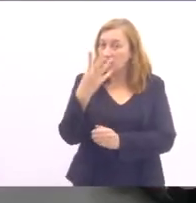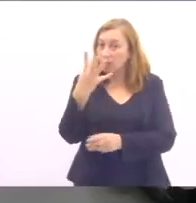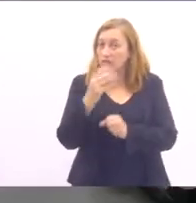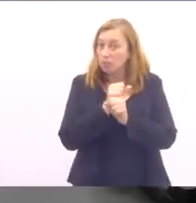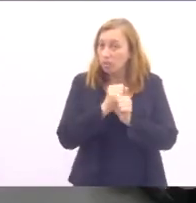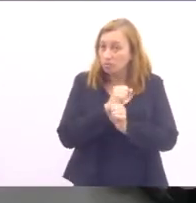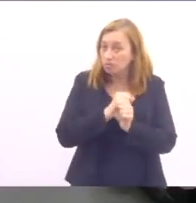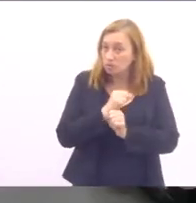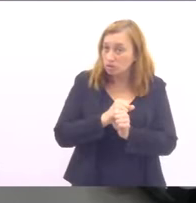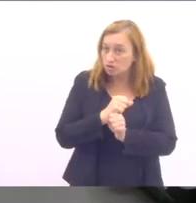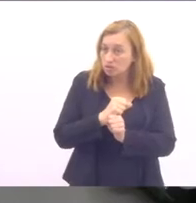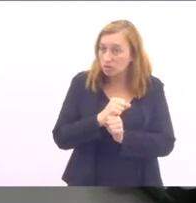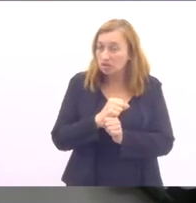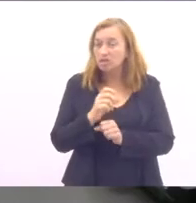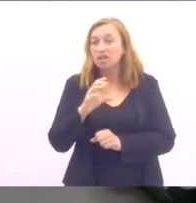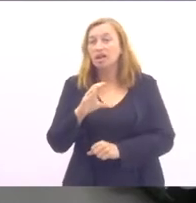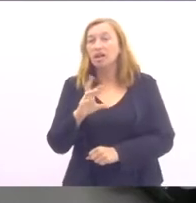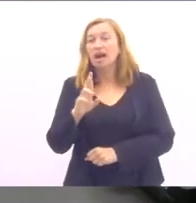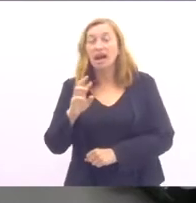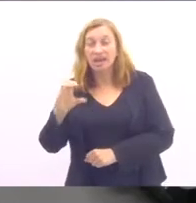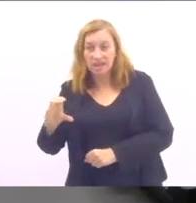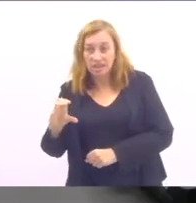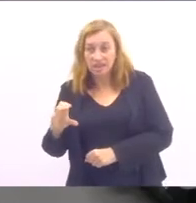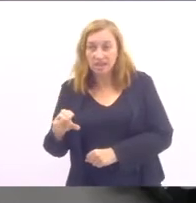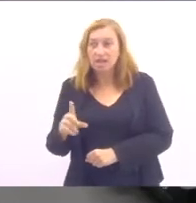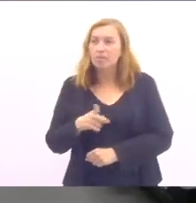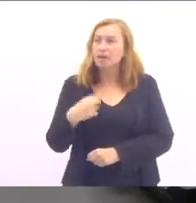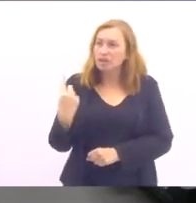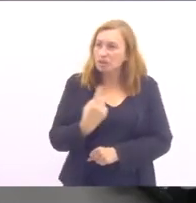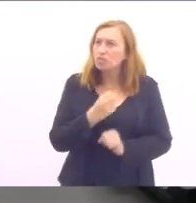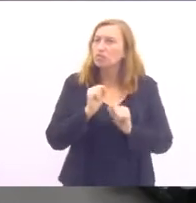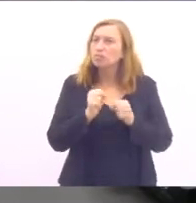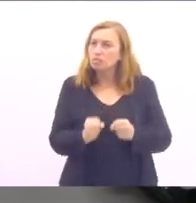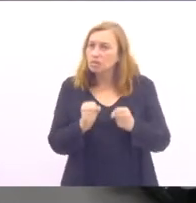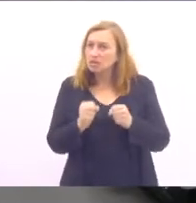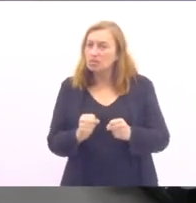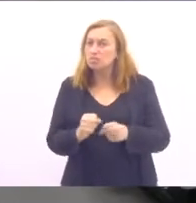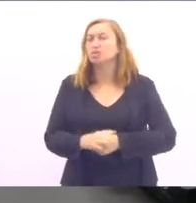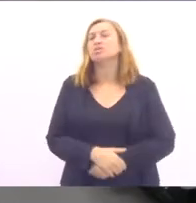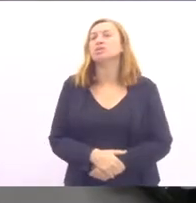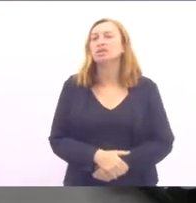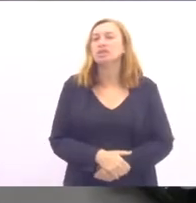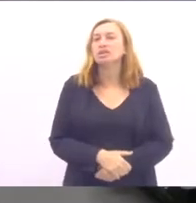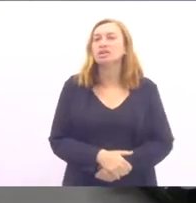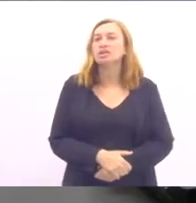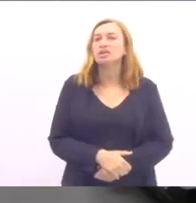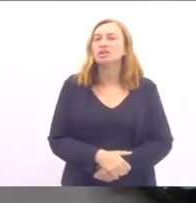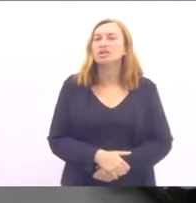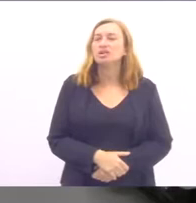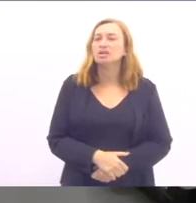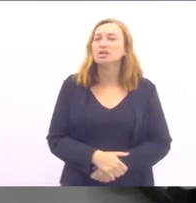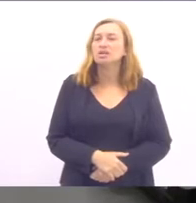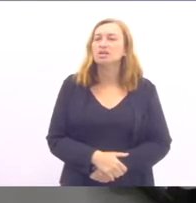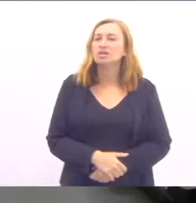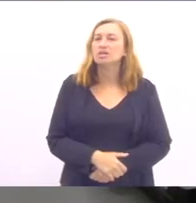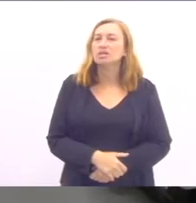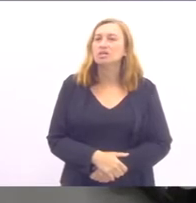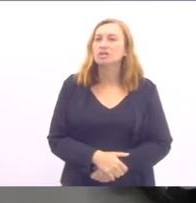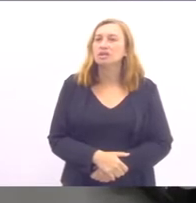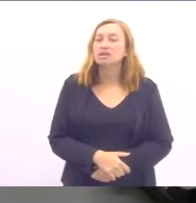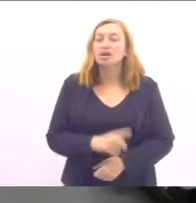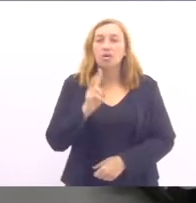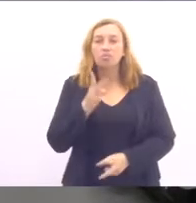na RAC, para que nós possamos capitalizar as redes